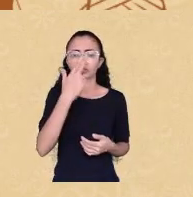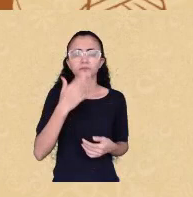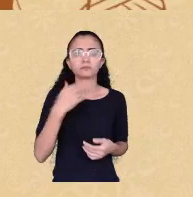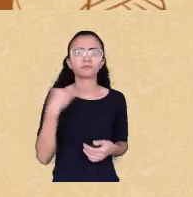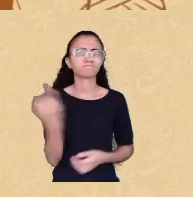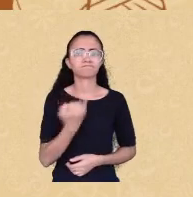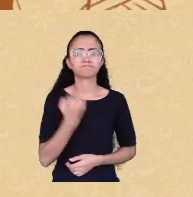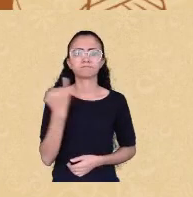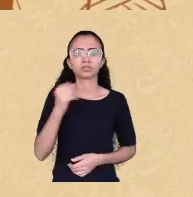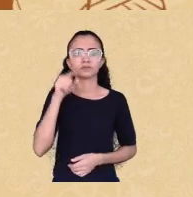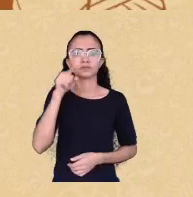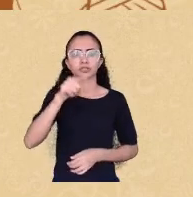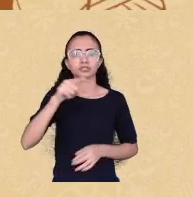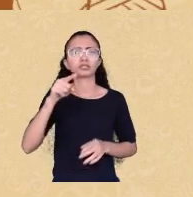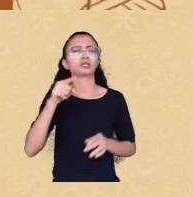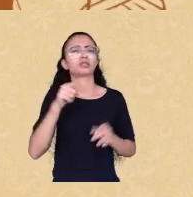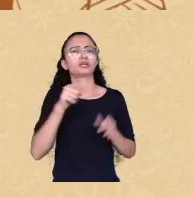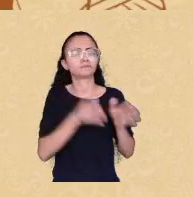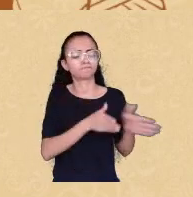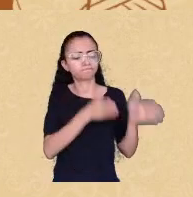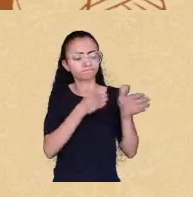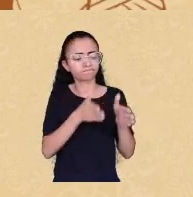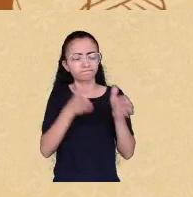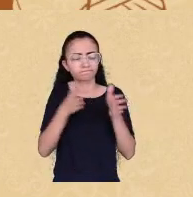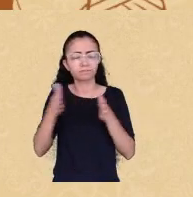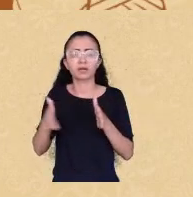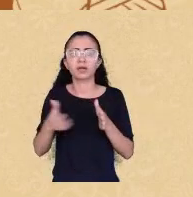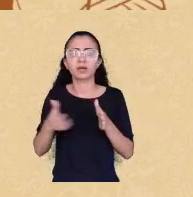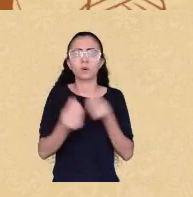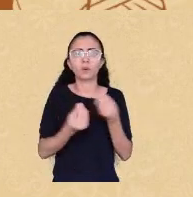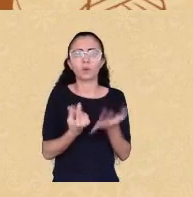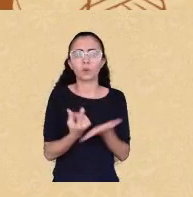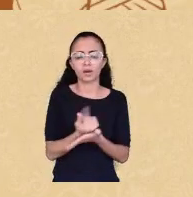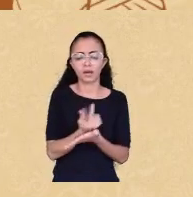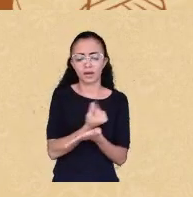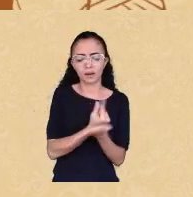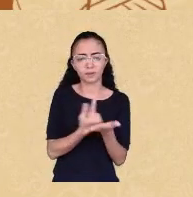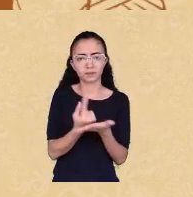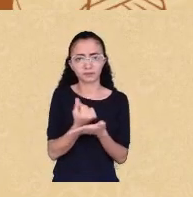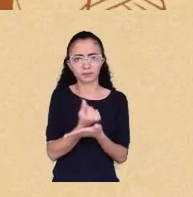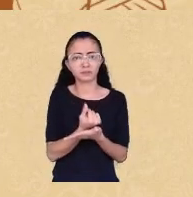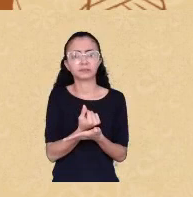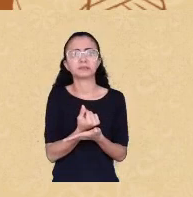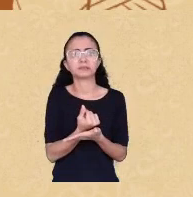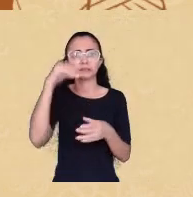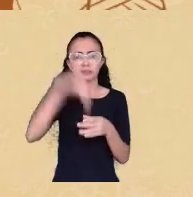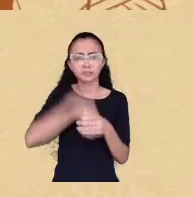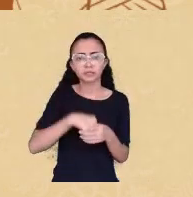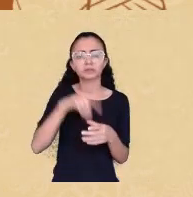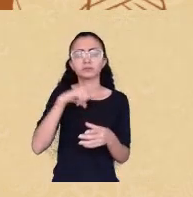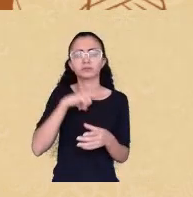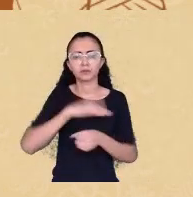demarcar como o capitalismo não existe sem o racismo, né? Como